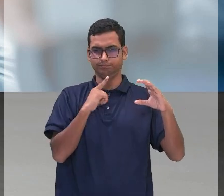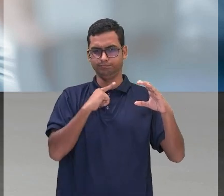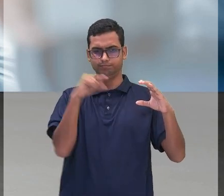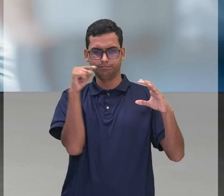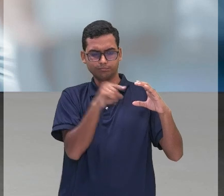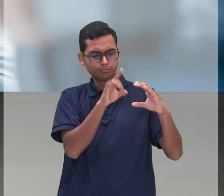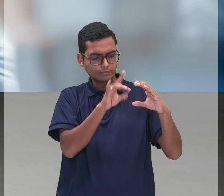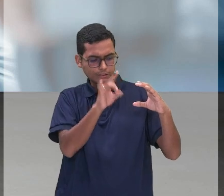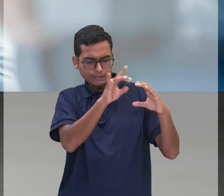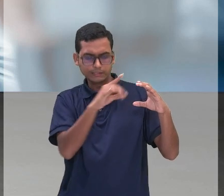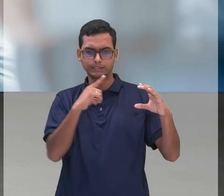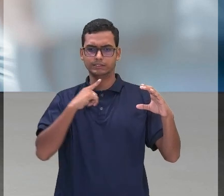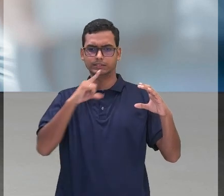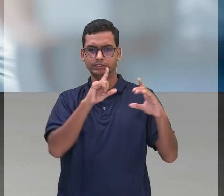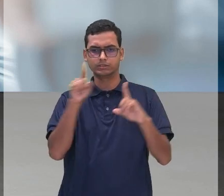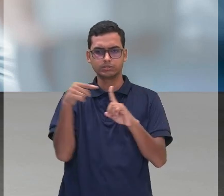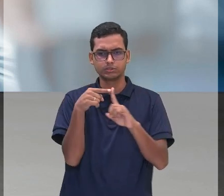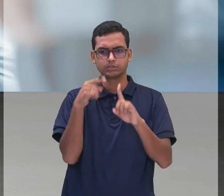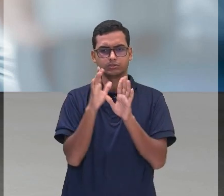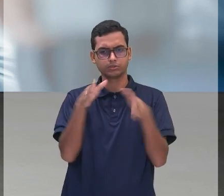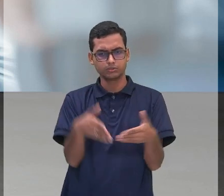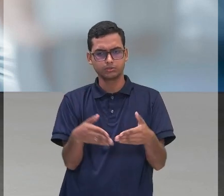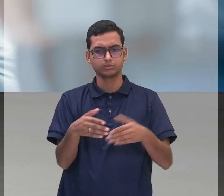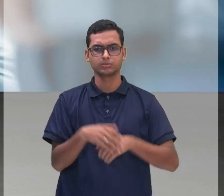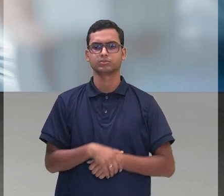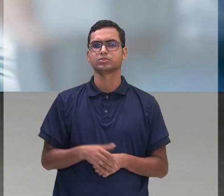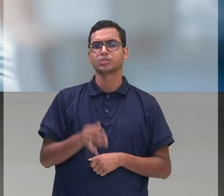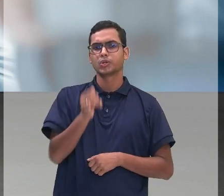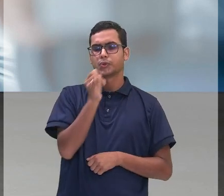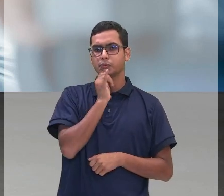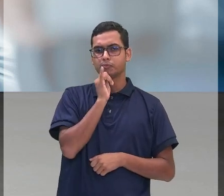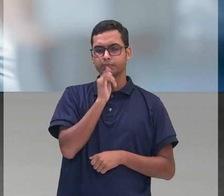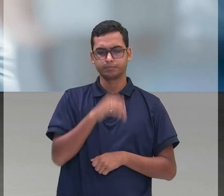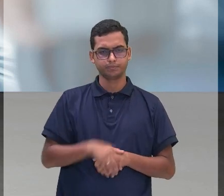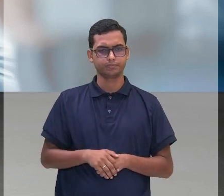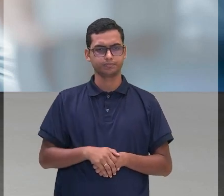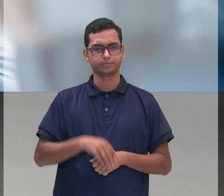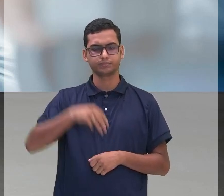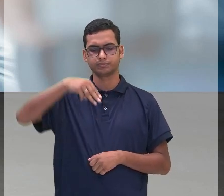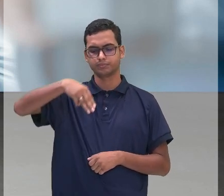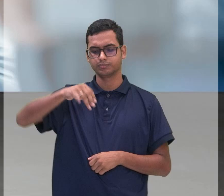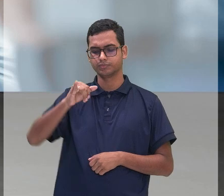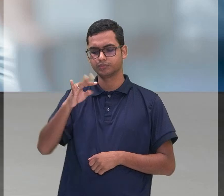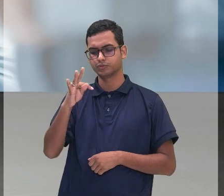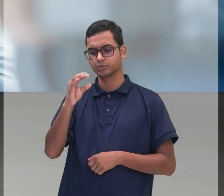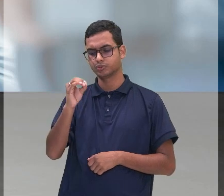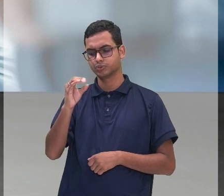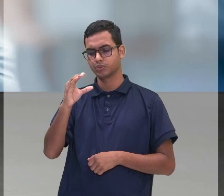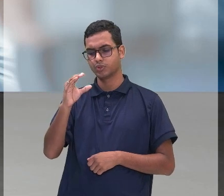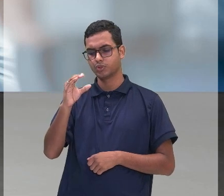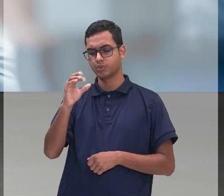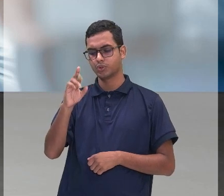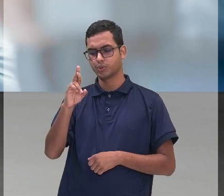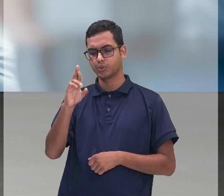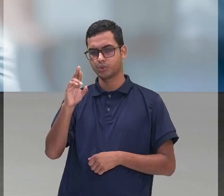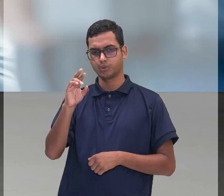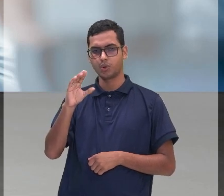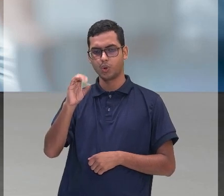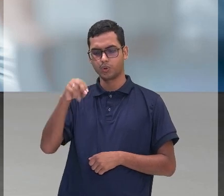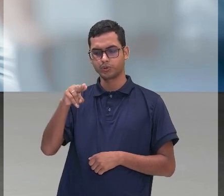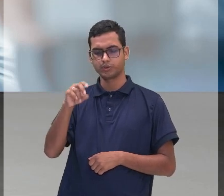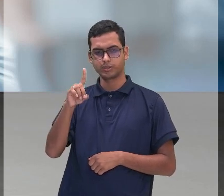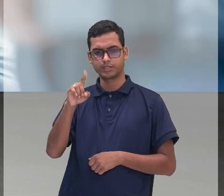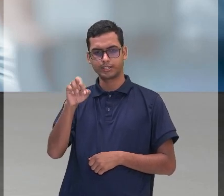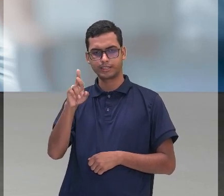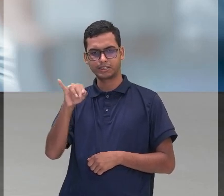uma vai ter a sua função específica. Como, por exemplo, a mitocôndria, que está relacionada ali com o processo de produção de energia,